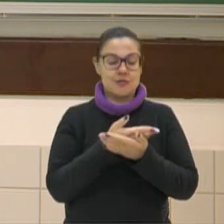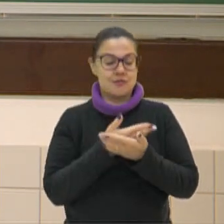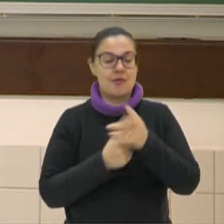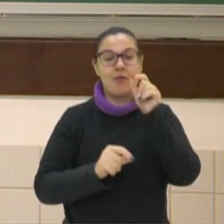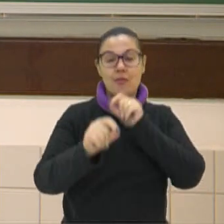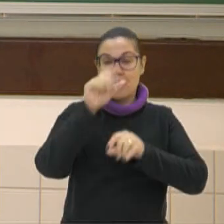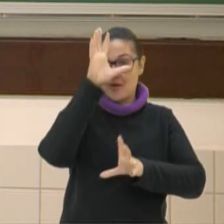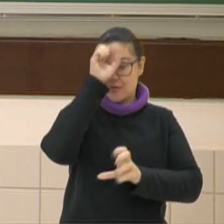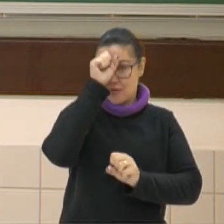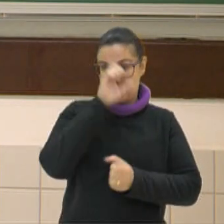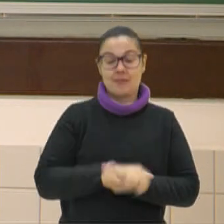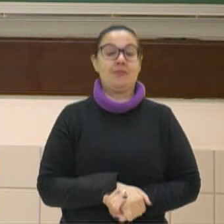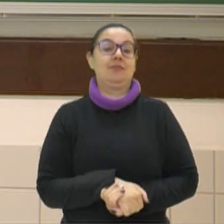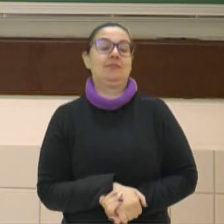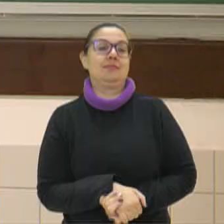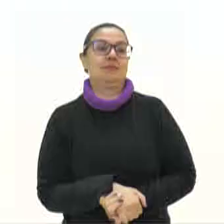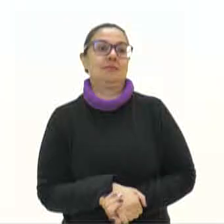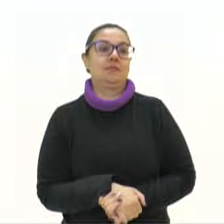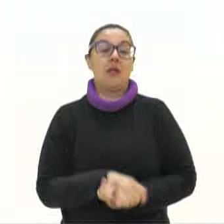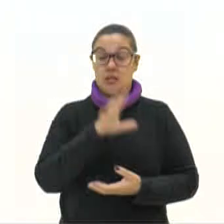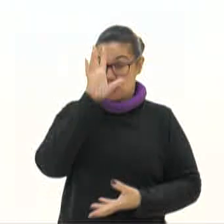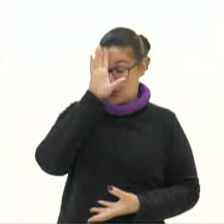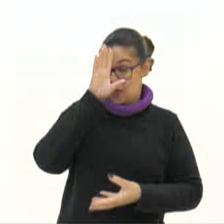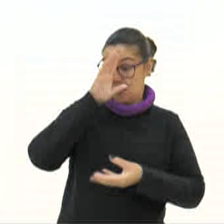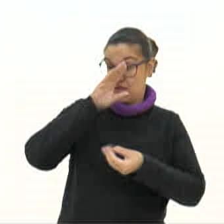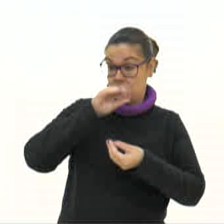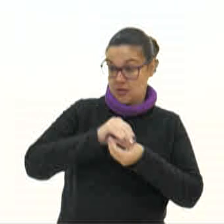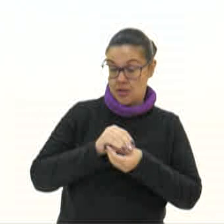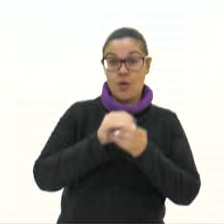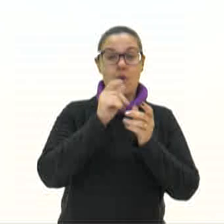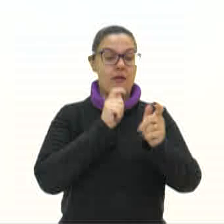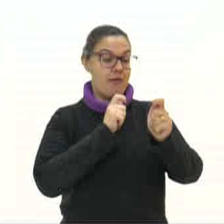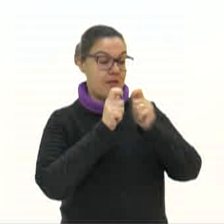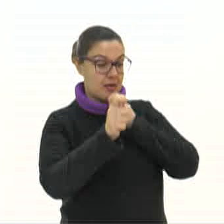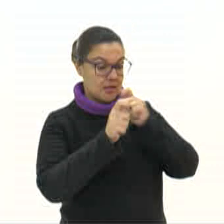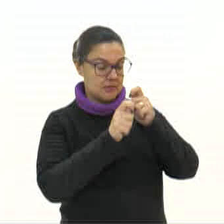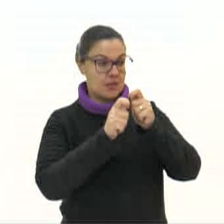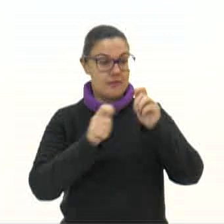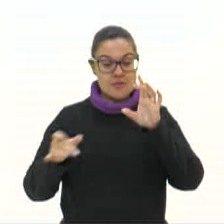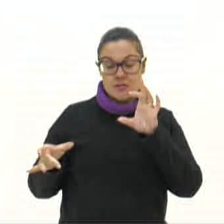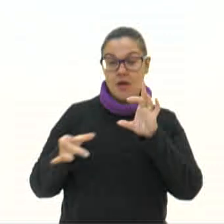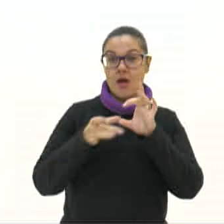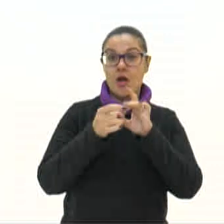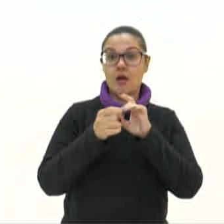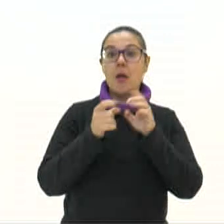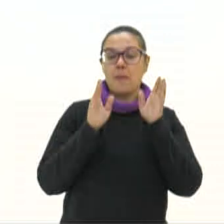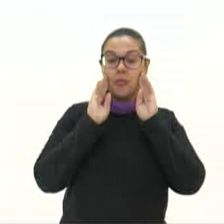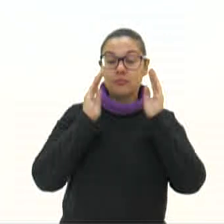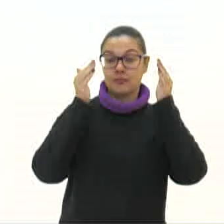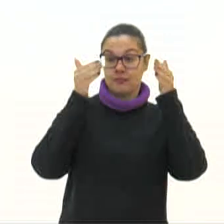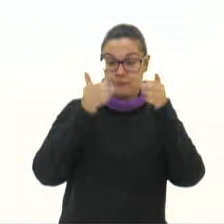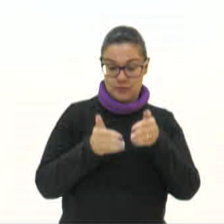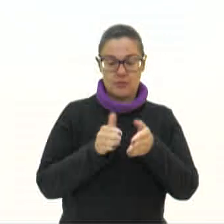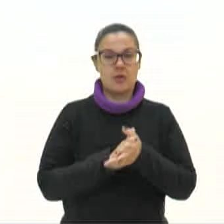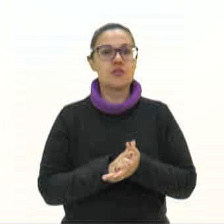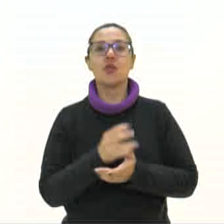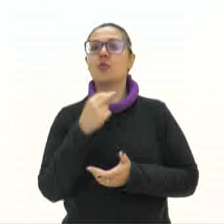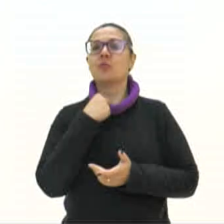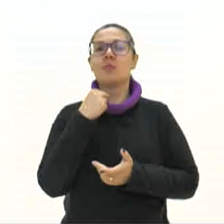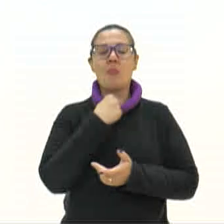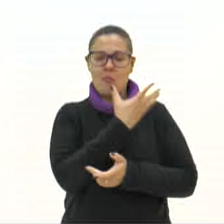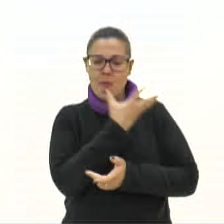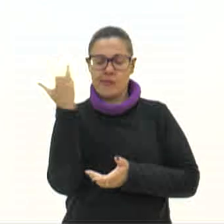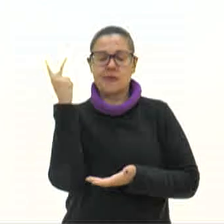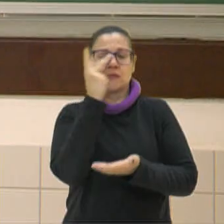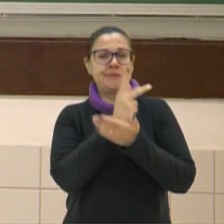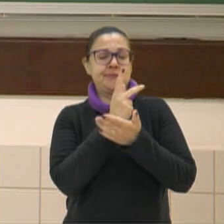nós aprendemos? Compreendemos que o gênero entrevista é composto por partes bem delimitadas. A gente não pode esquecer que